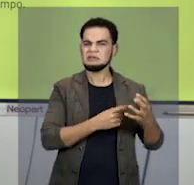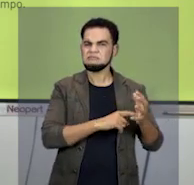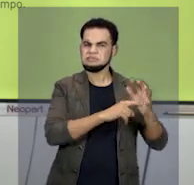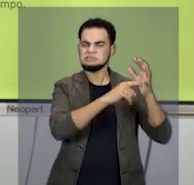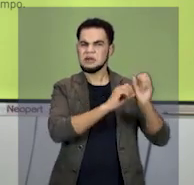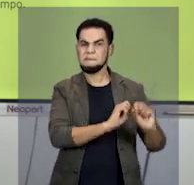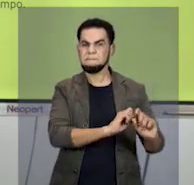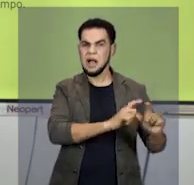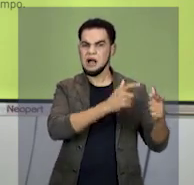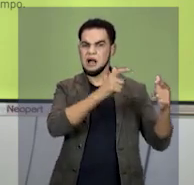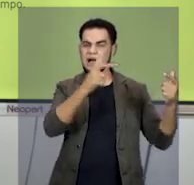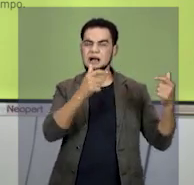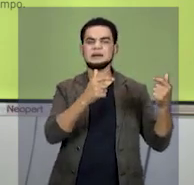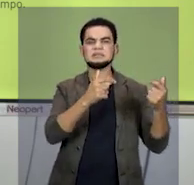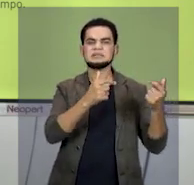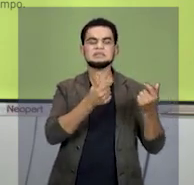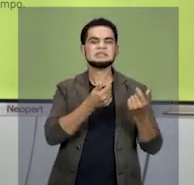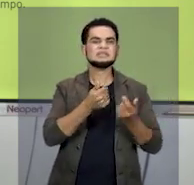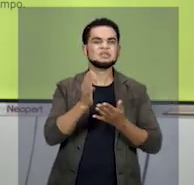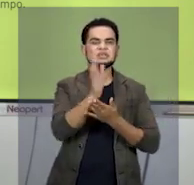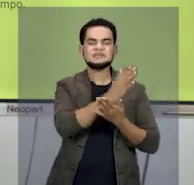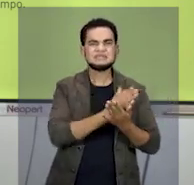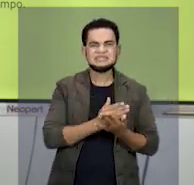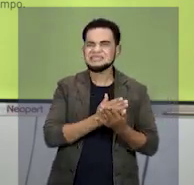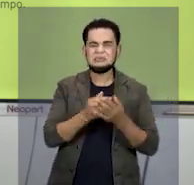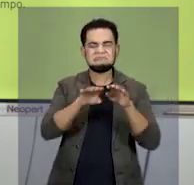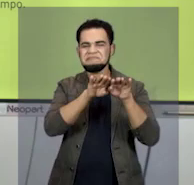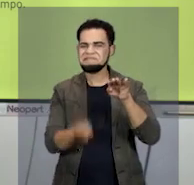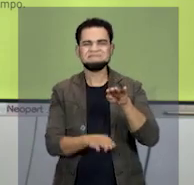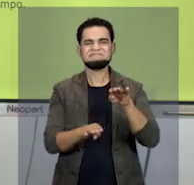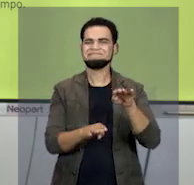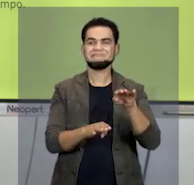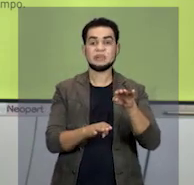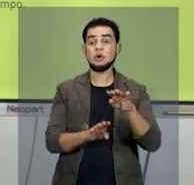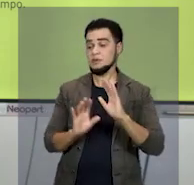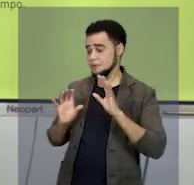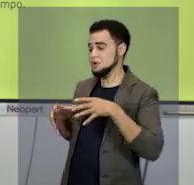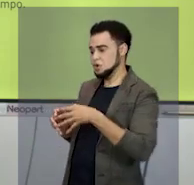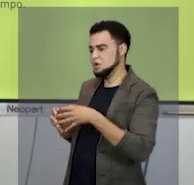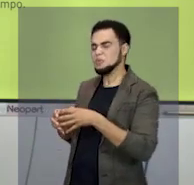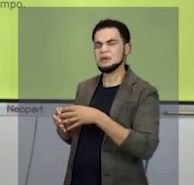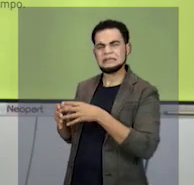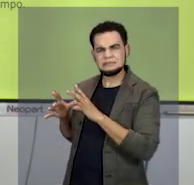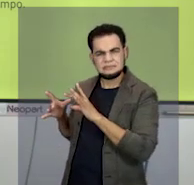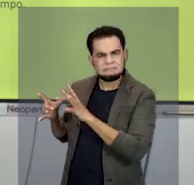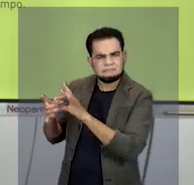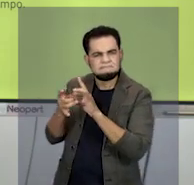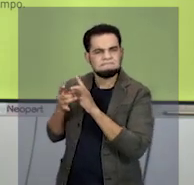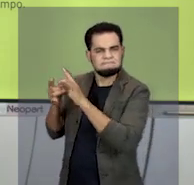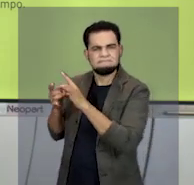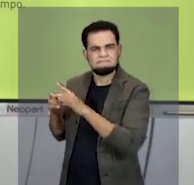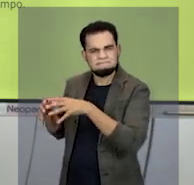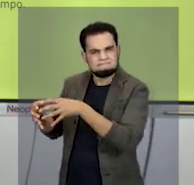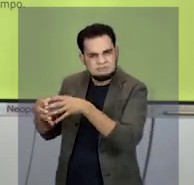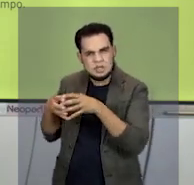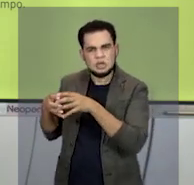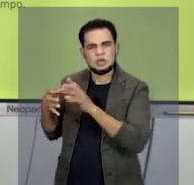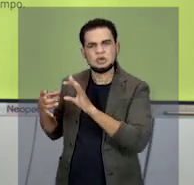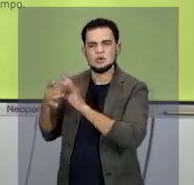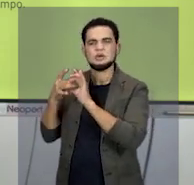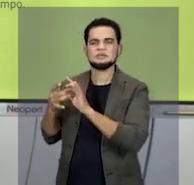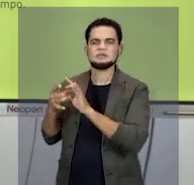da terra, né? Então você pensa ali na coletividade disso, importante para cada vez mais fortalecer os movimentos sociais,